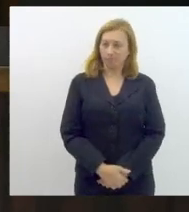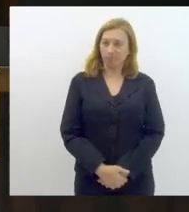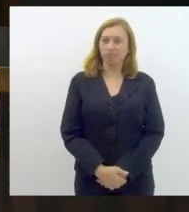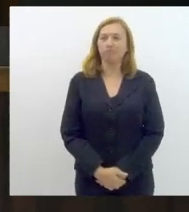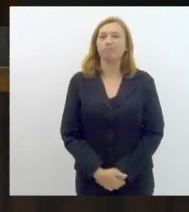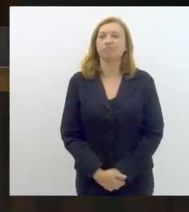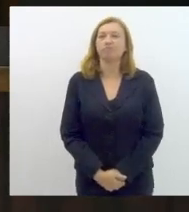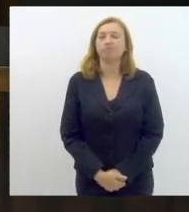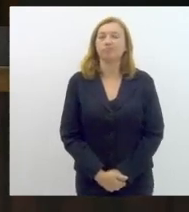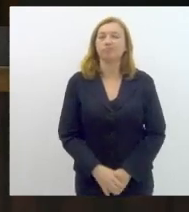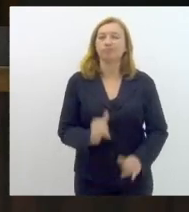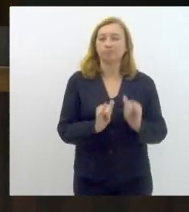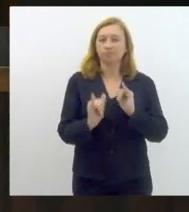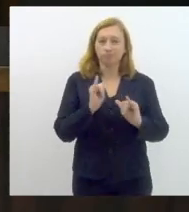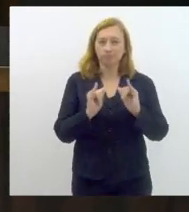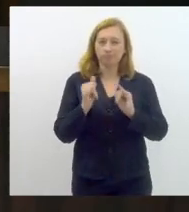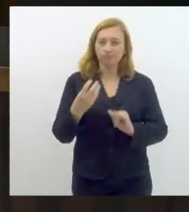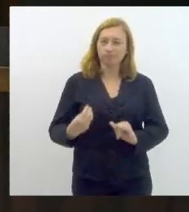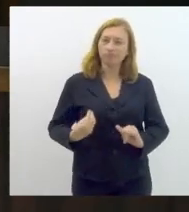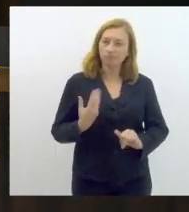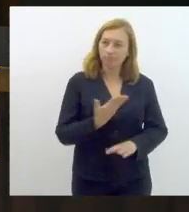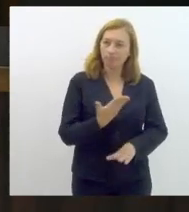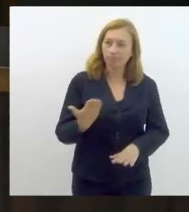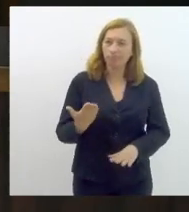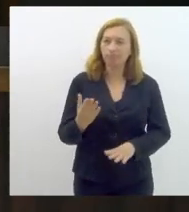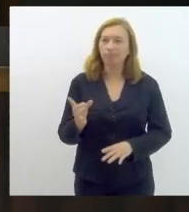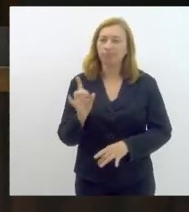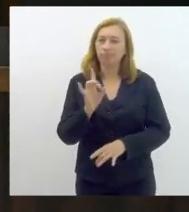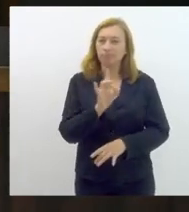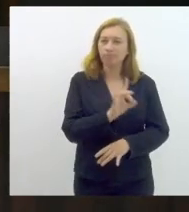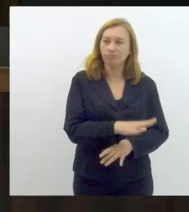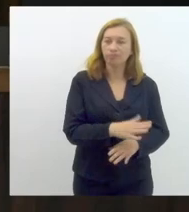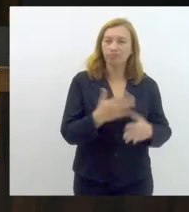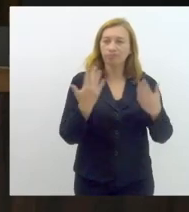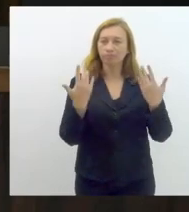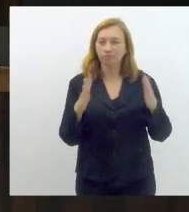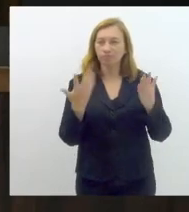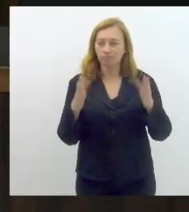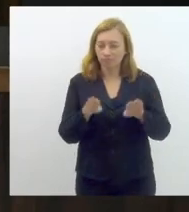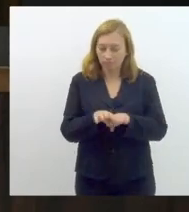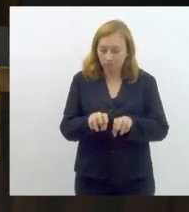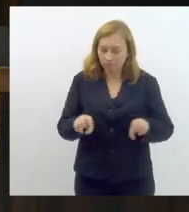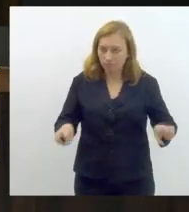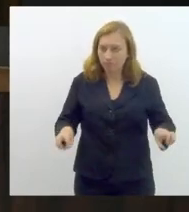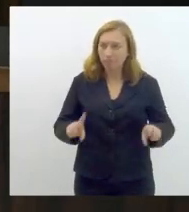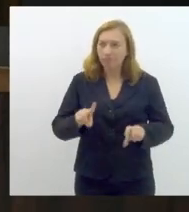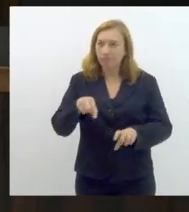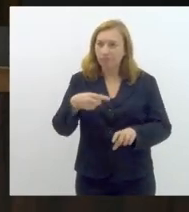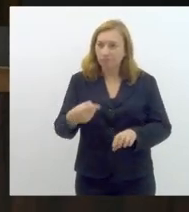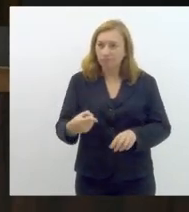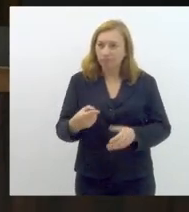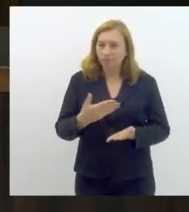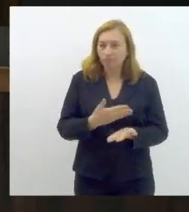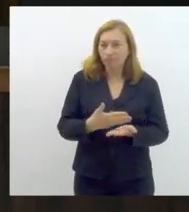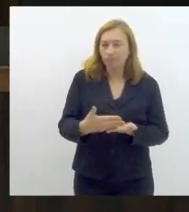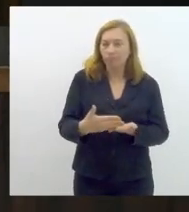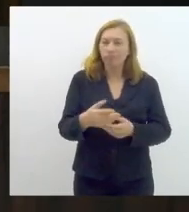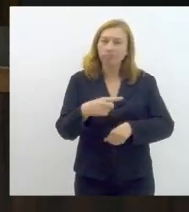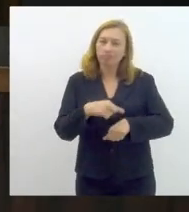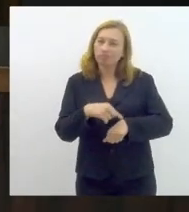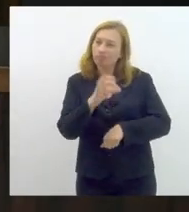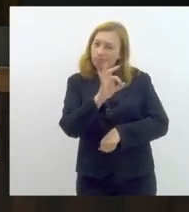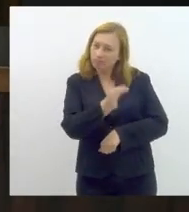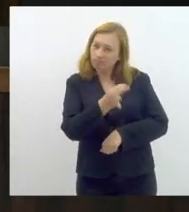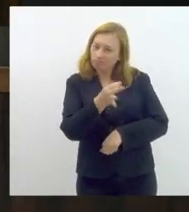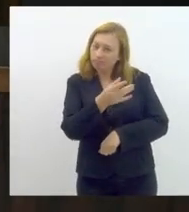Bom, tendo aqui anunciado as presenças, passo para a última saudação aqui da mesa. E depois iremos proceder ao momento que certamente